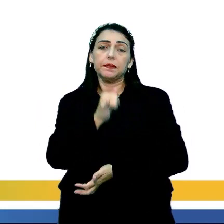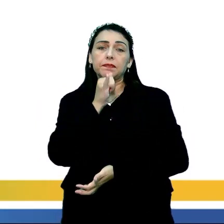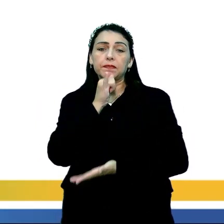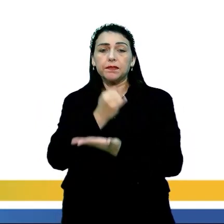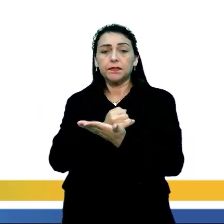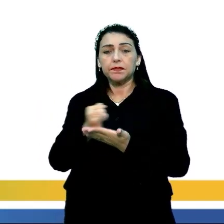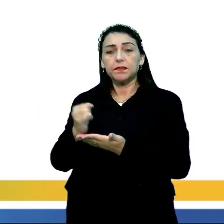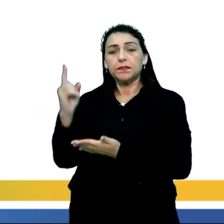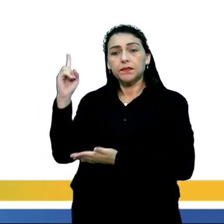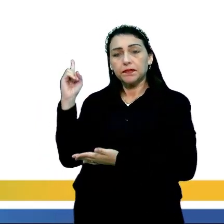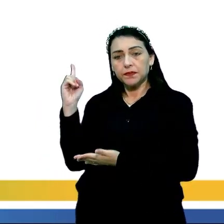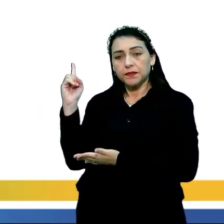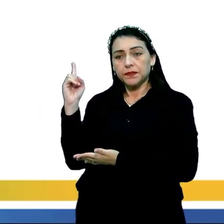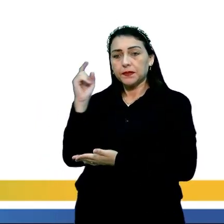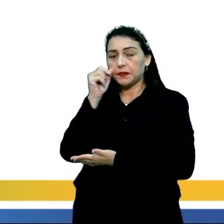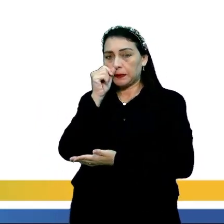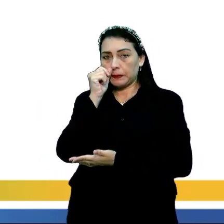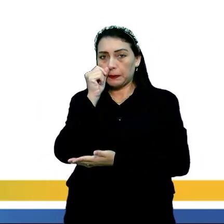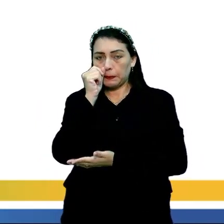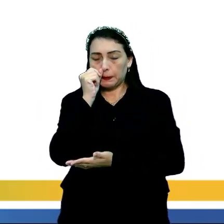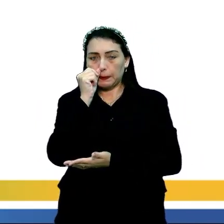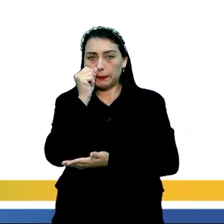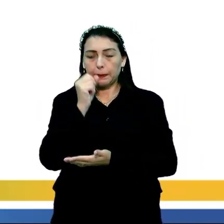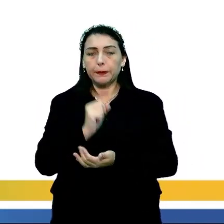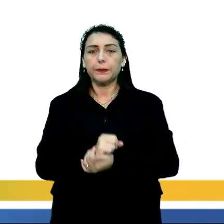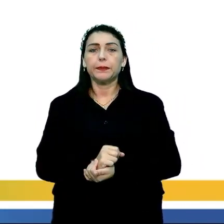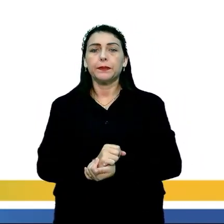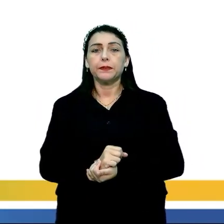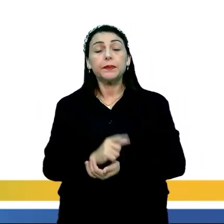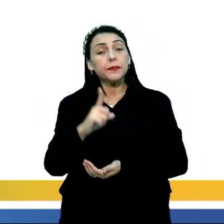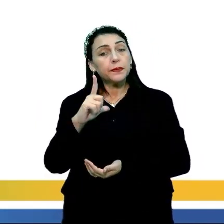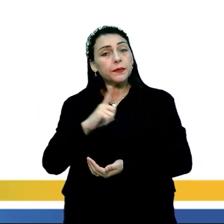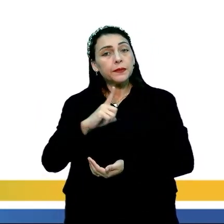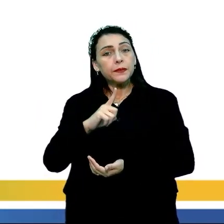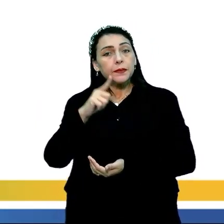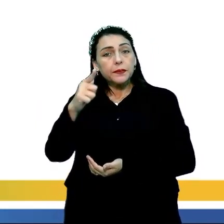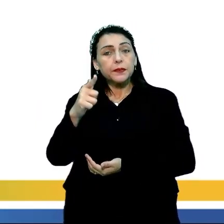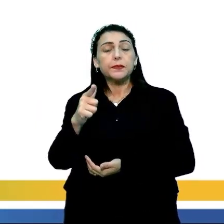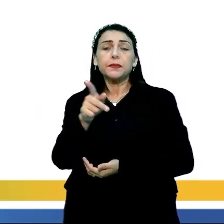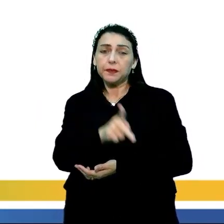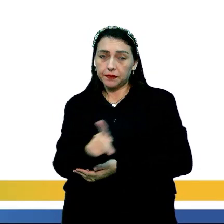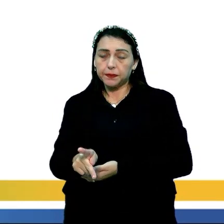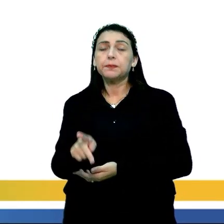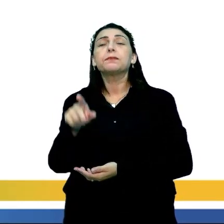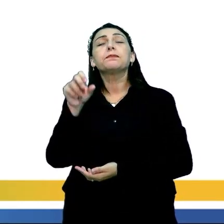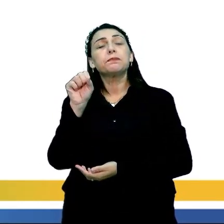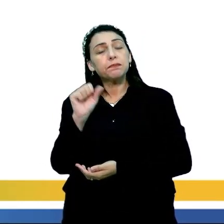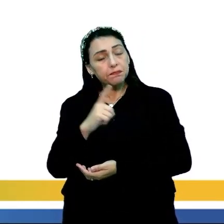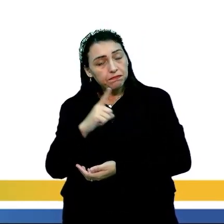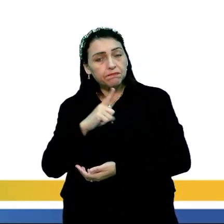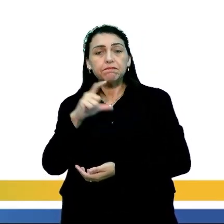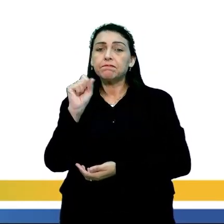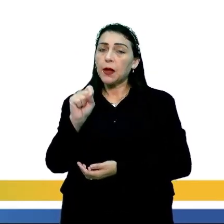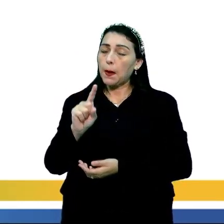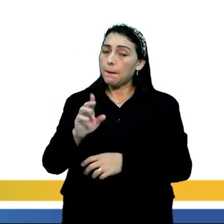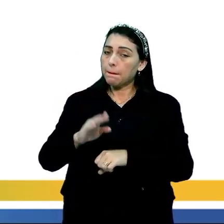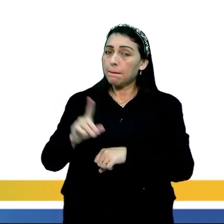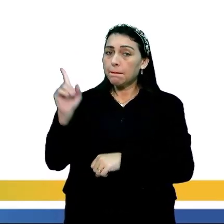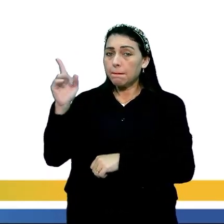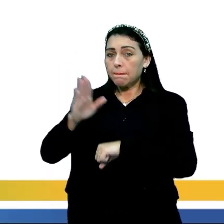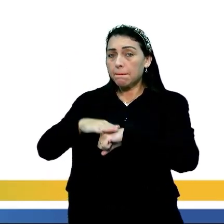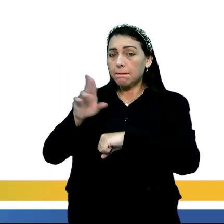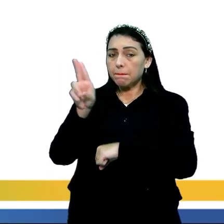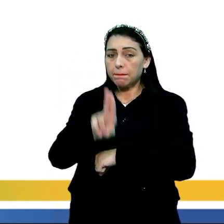E aí eu trouxe alguns exemplos, né, de introdução. Existem outros, professora? Existem. Esses são os mais